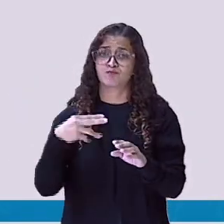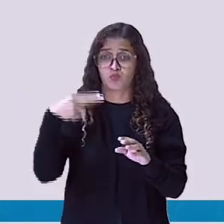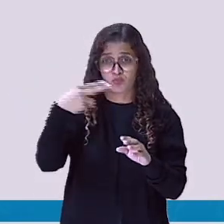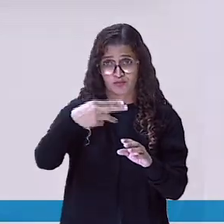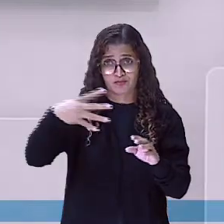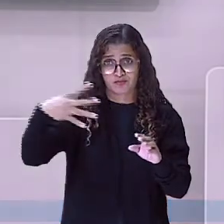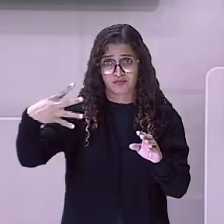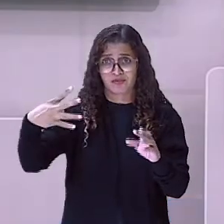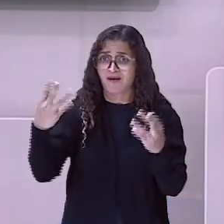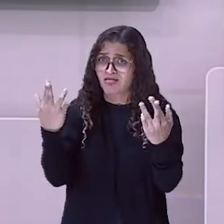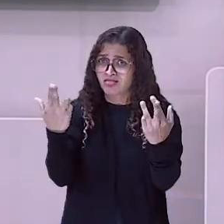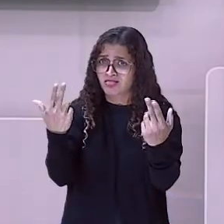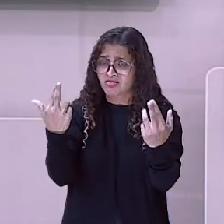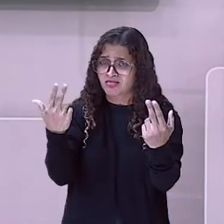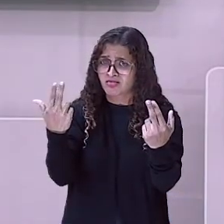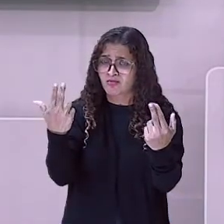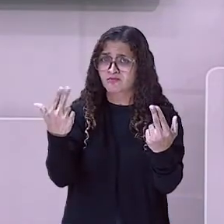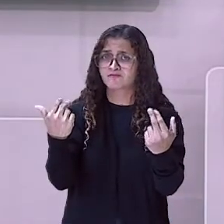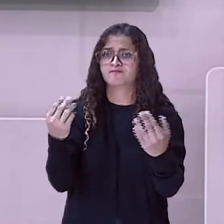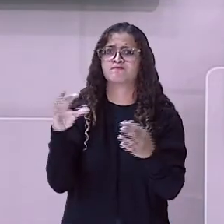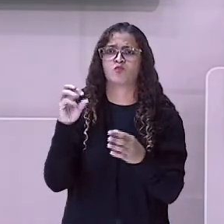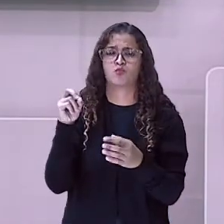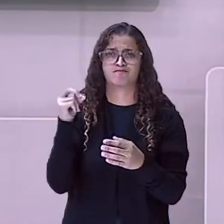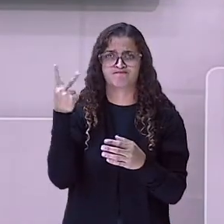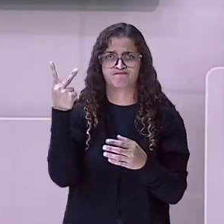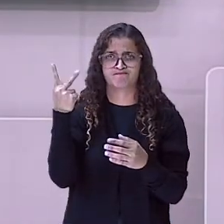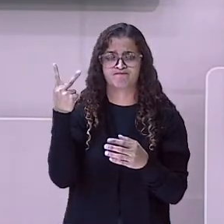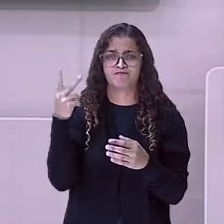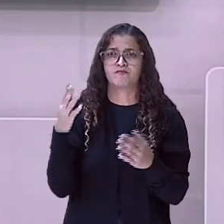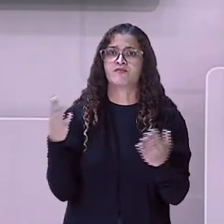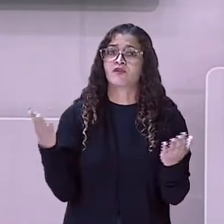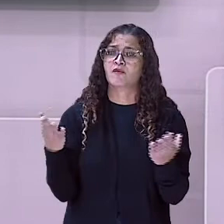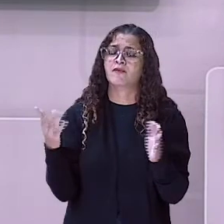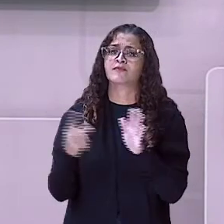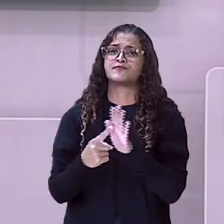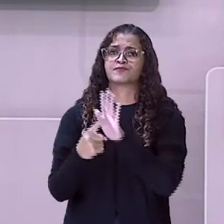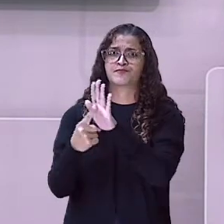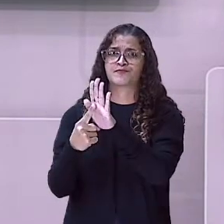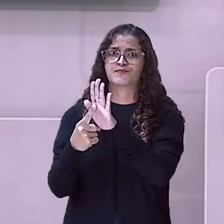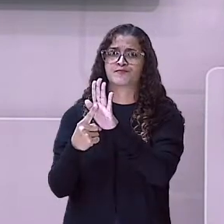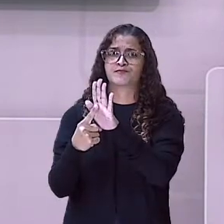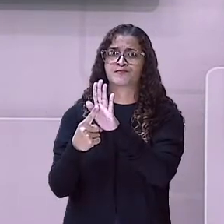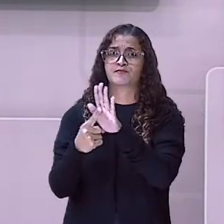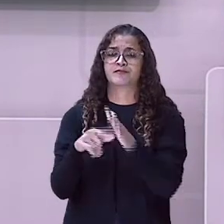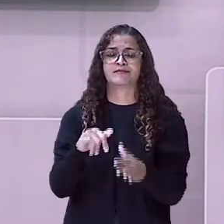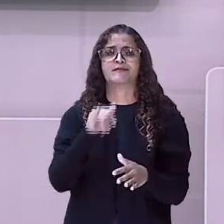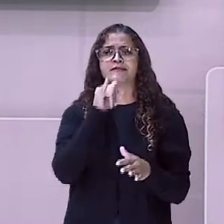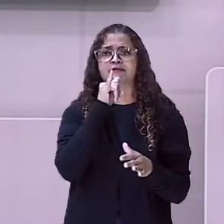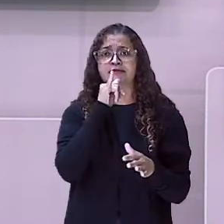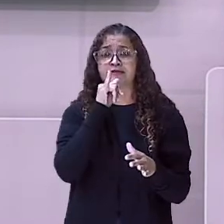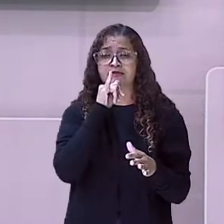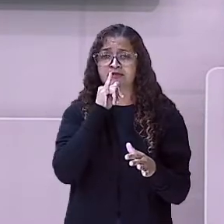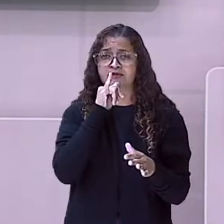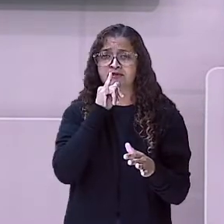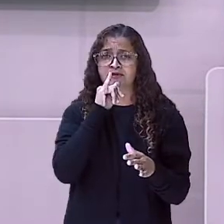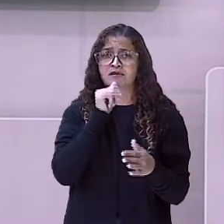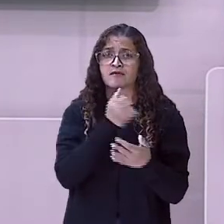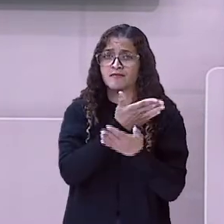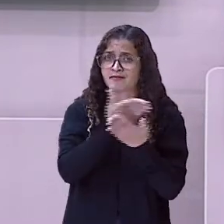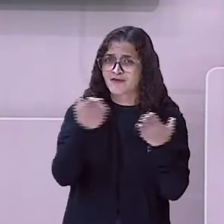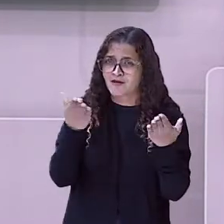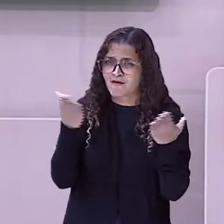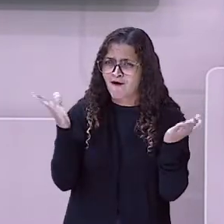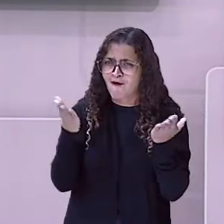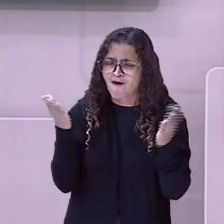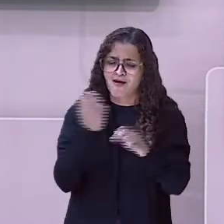coisa. Ok? E aí nós temos alguns exemplos para